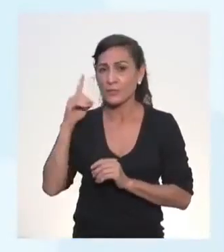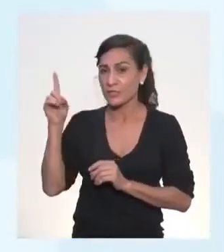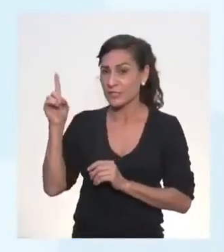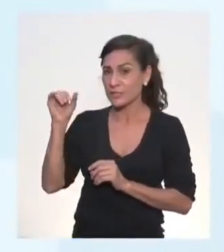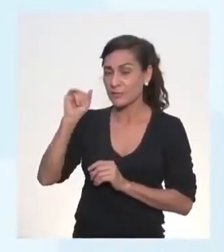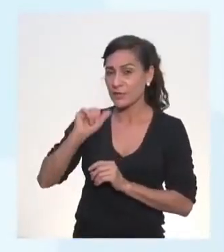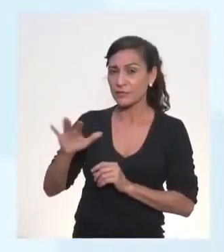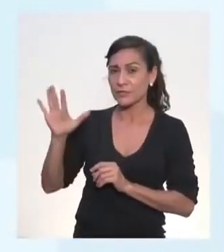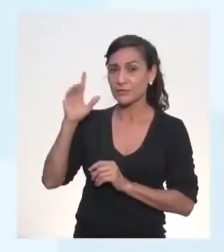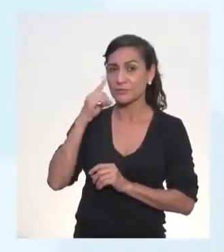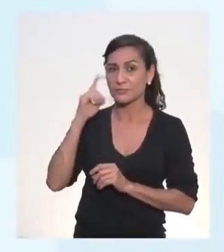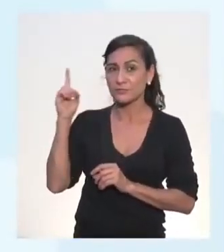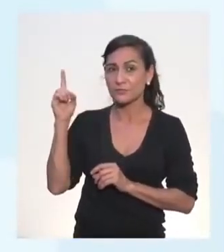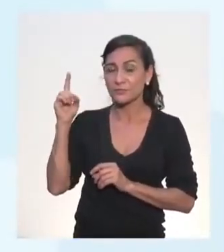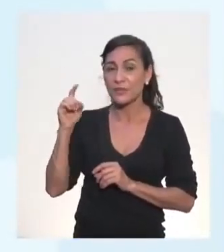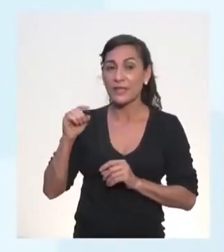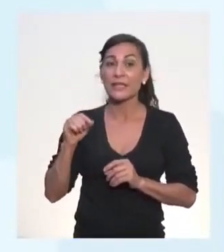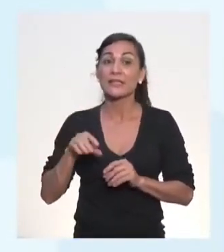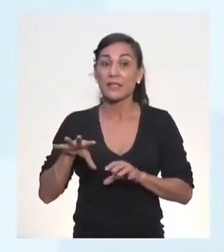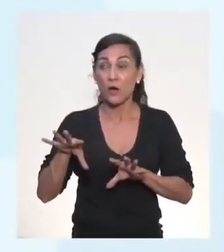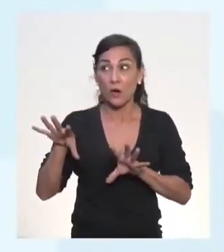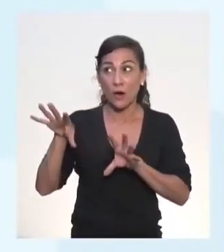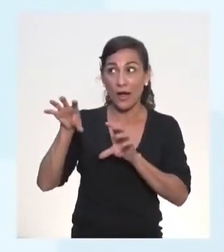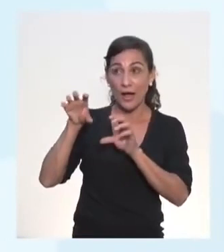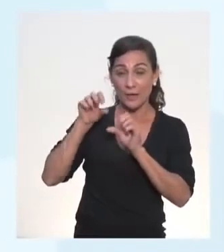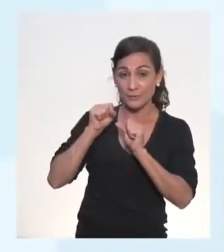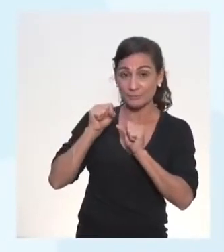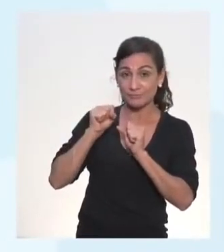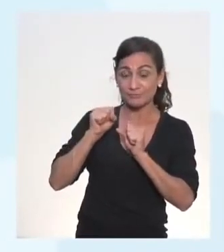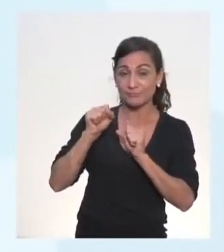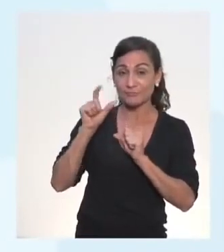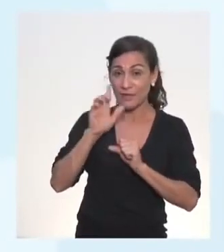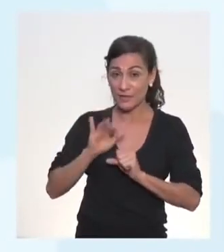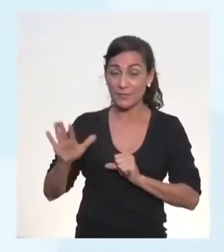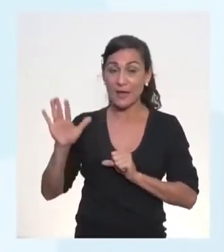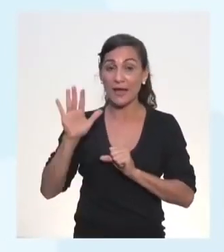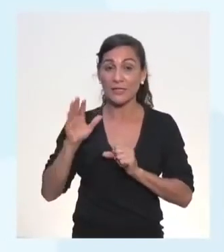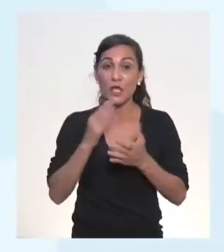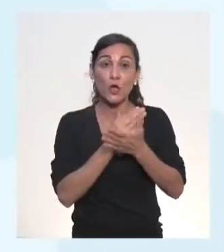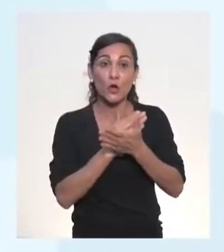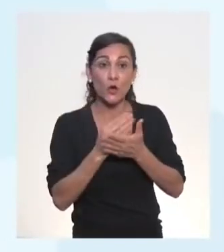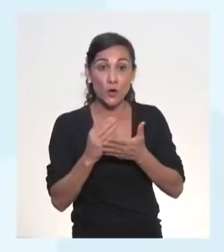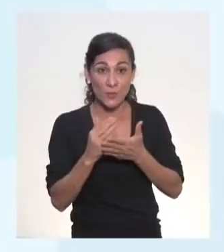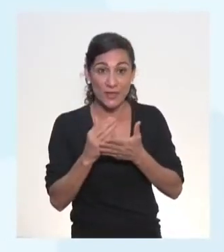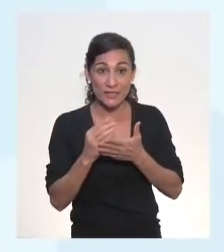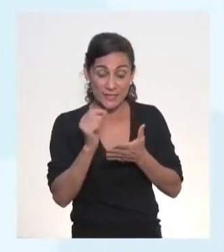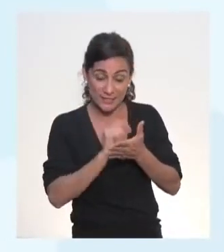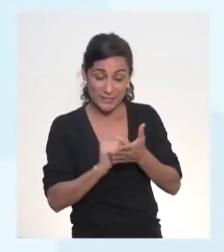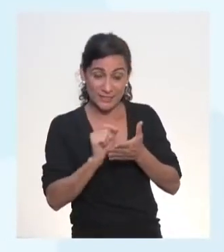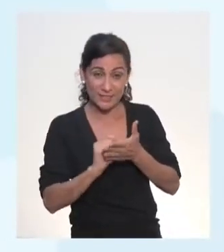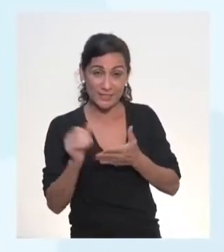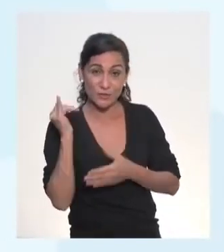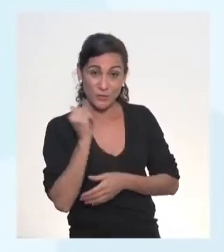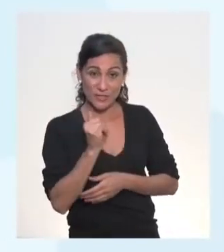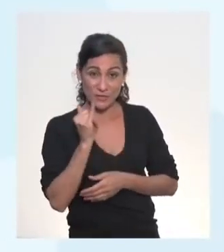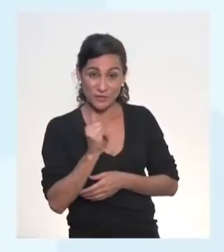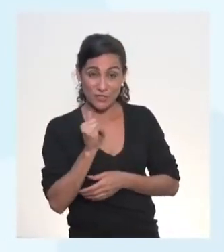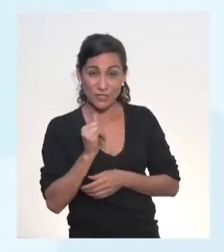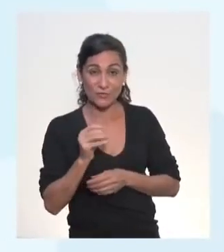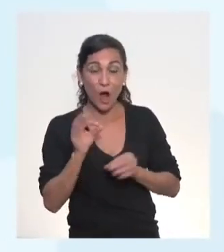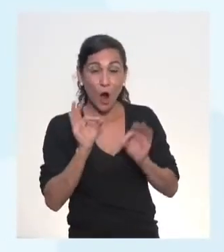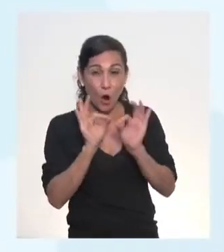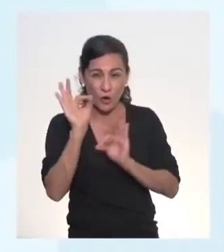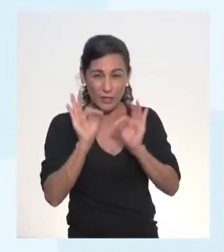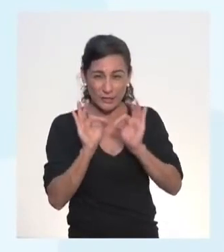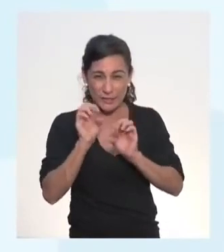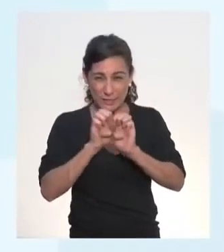tela. Inspire-se na imagem abaixo e comece a escrita de uma narrativa. Estruture-a